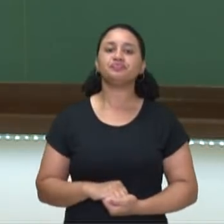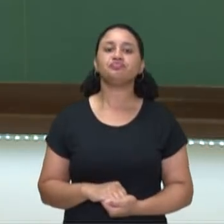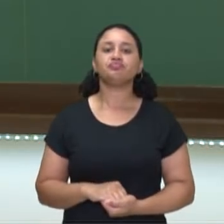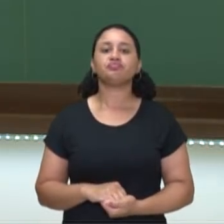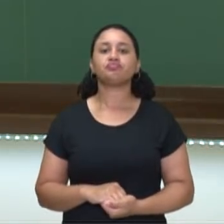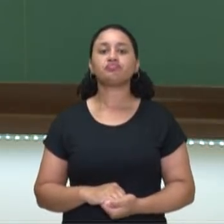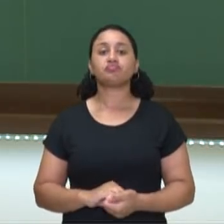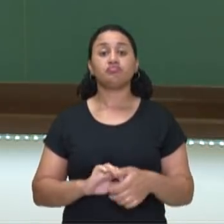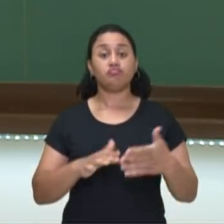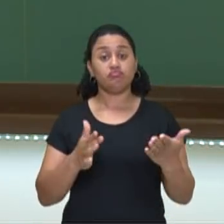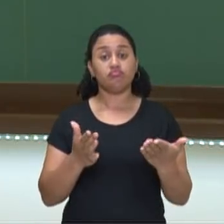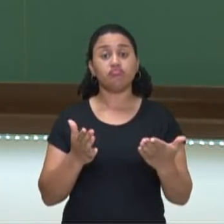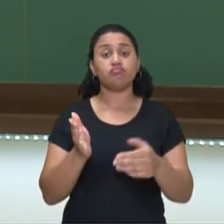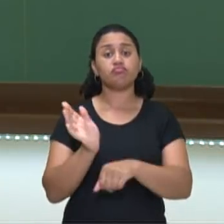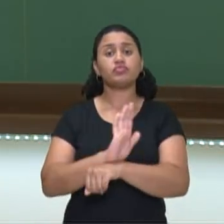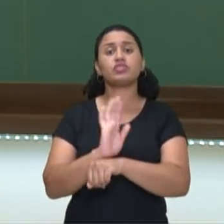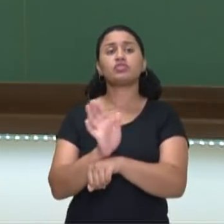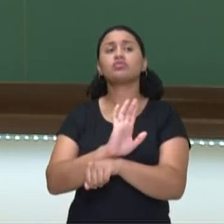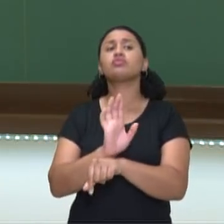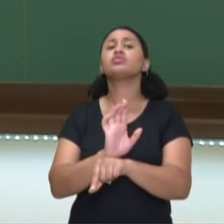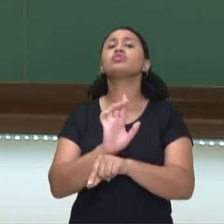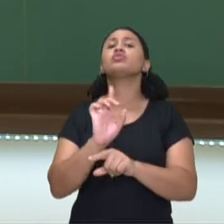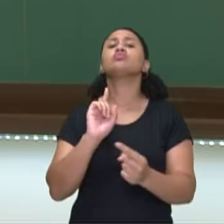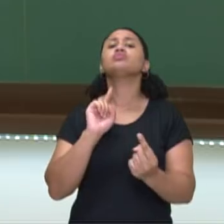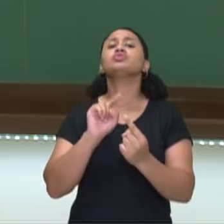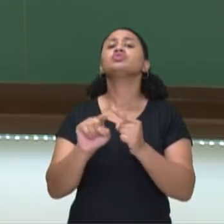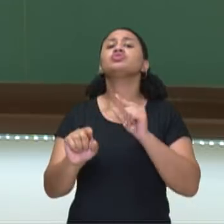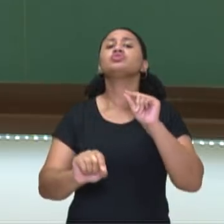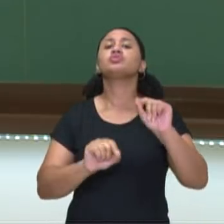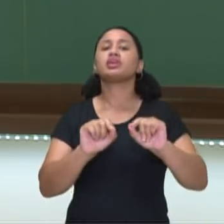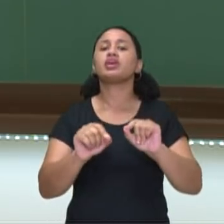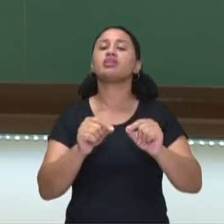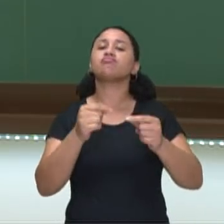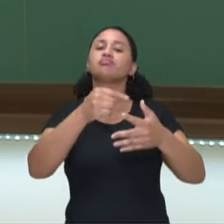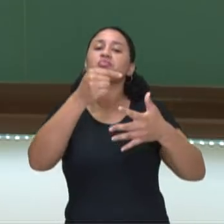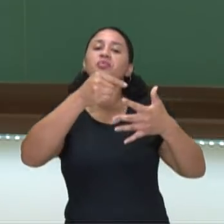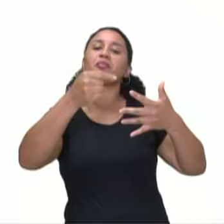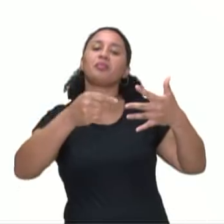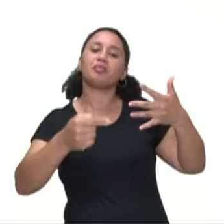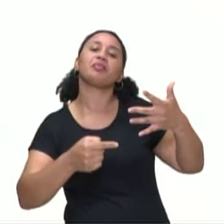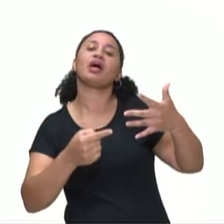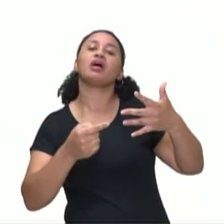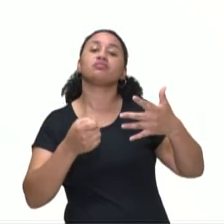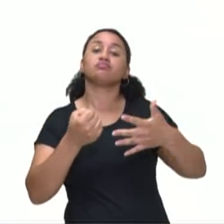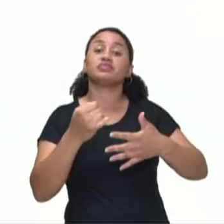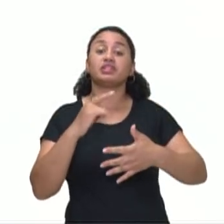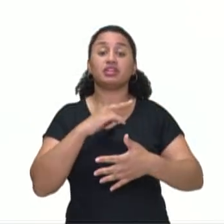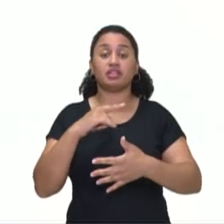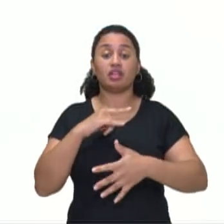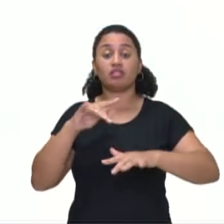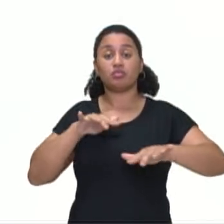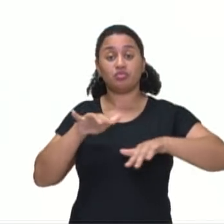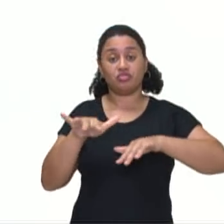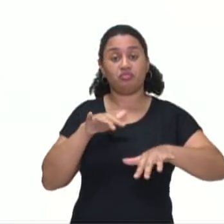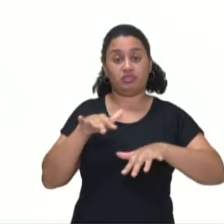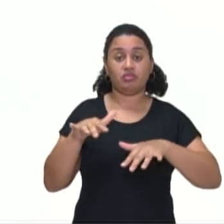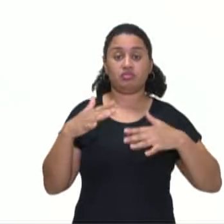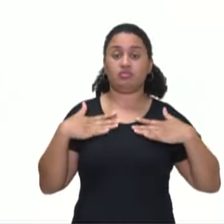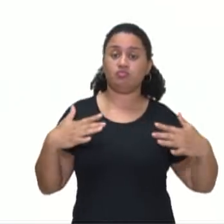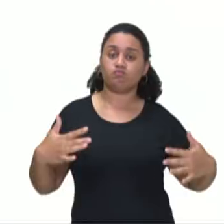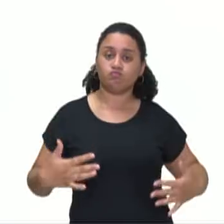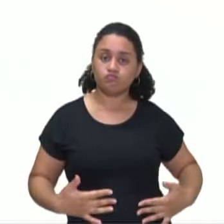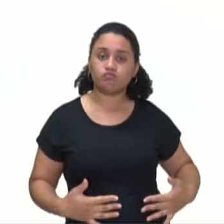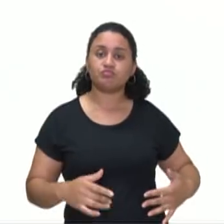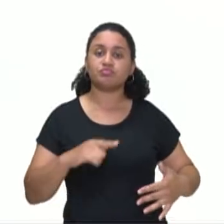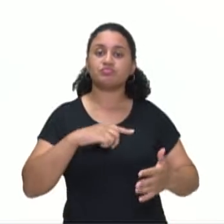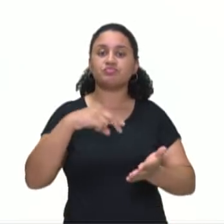Nesse vídeo, nós vamos falar sobre os elementos do movimento corporal presentes